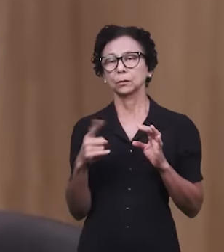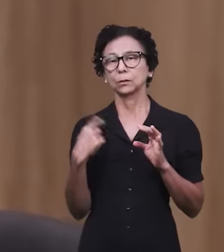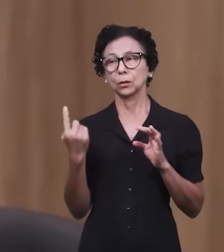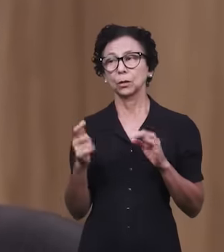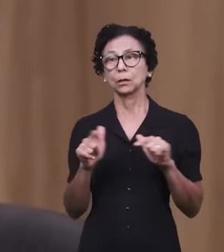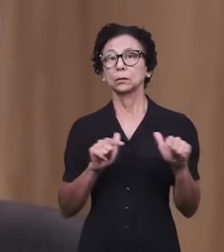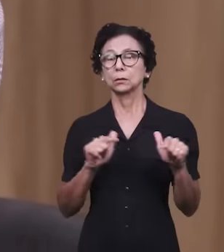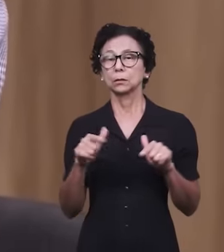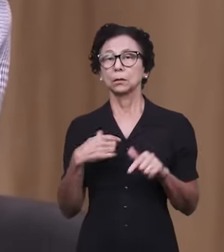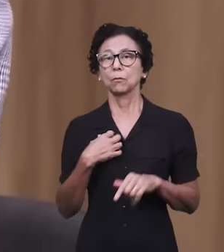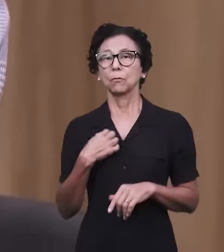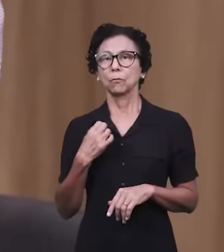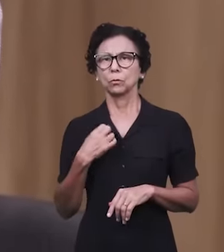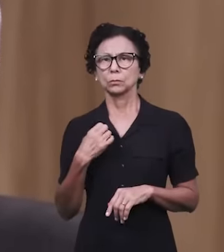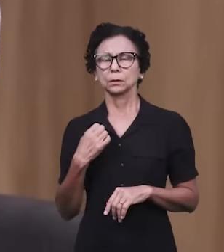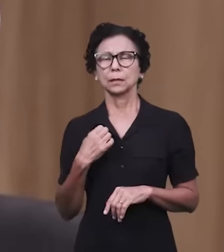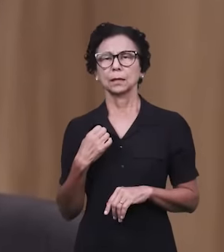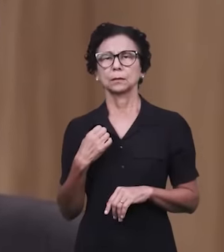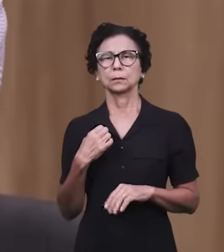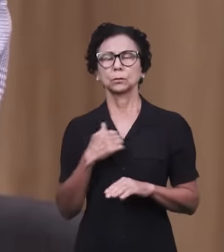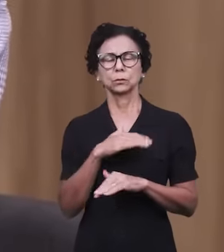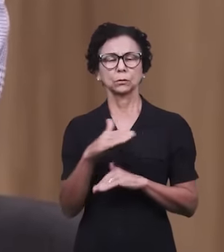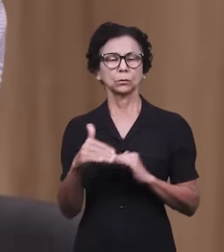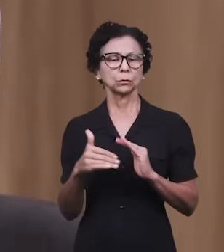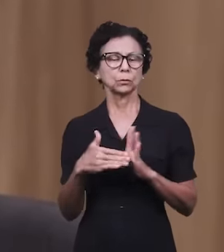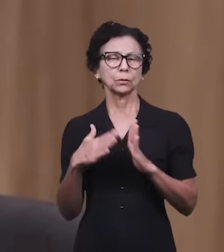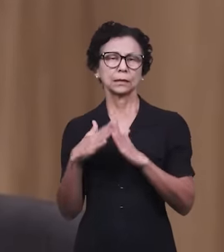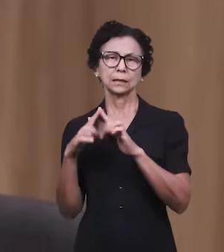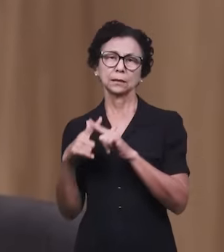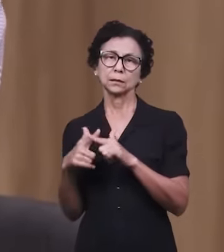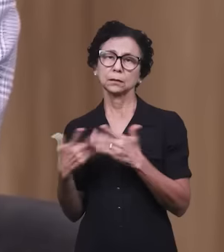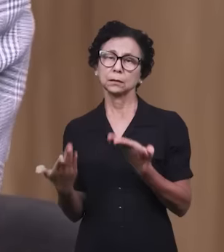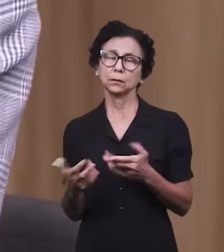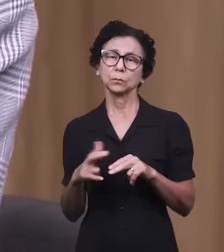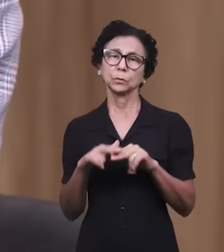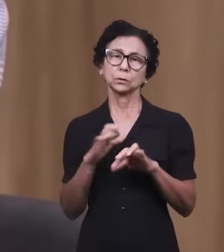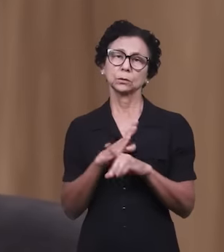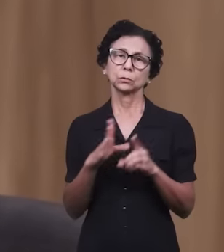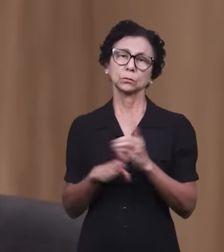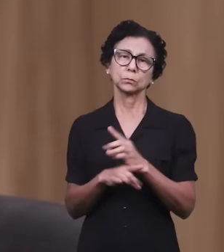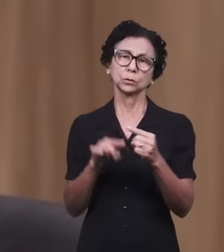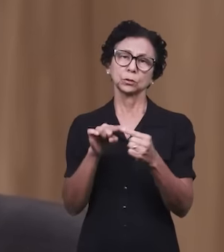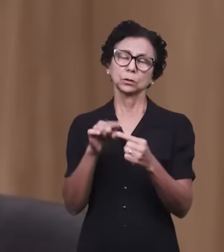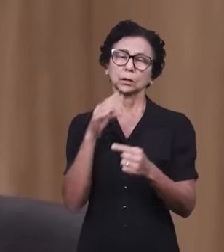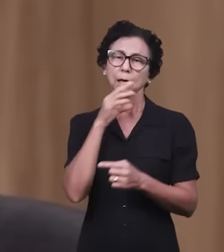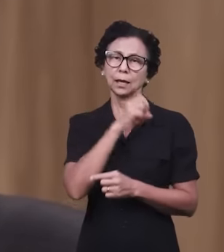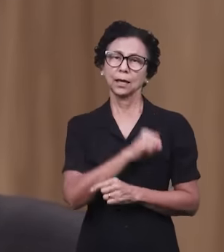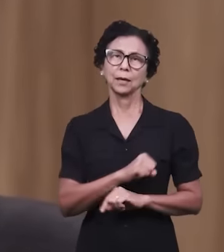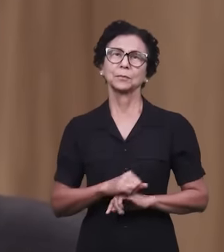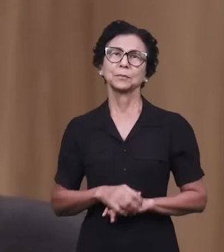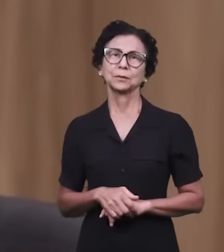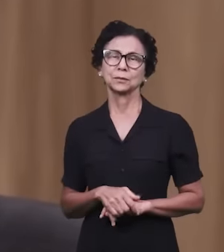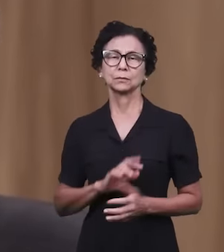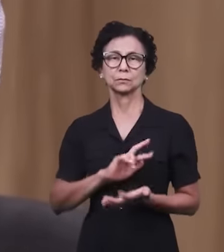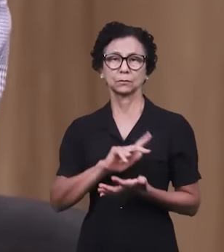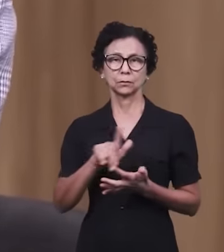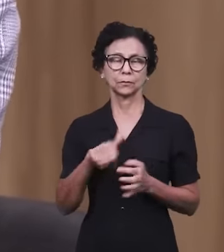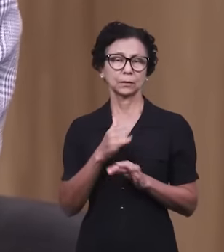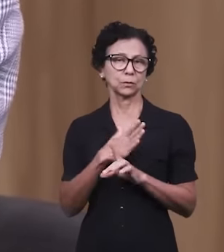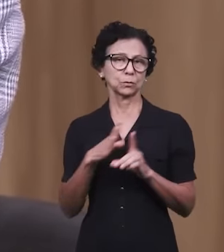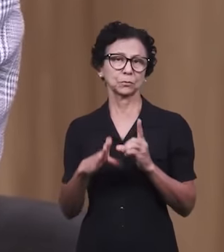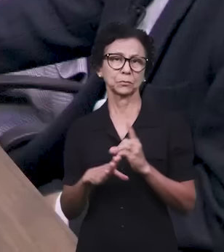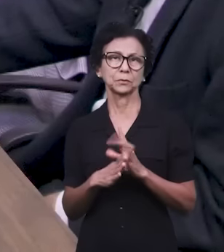trabalho voltado para toda a igreja, então por isso os cultos são mais rápidos, são mais objetivos. E eu, como falei, são vários cultos, né, que